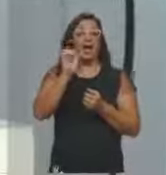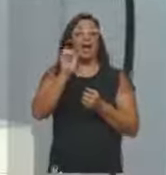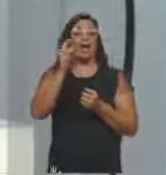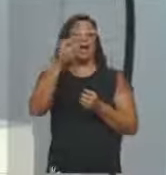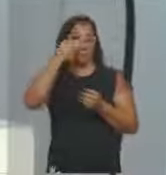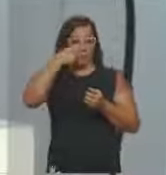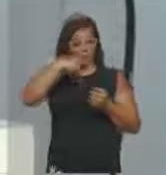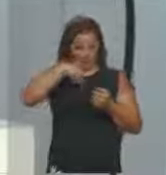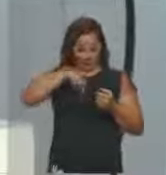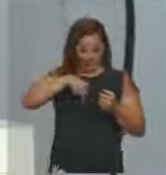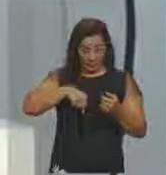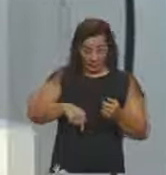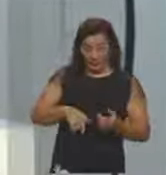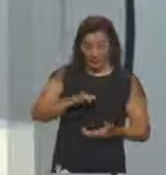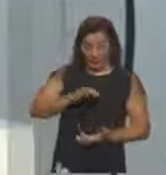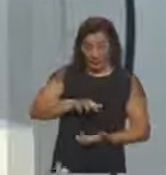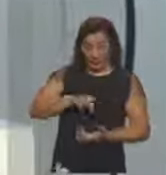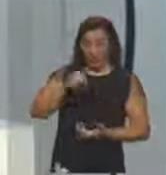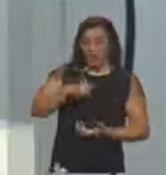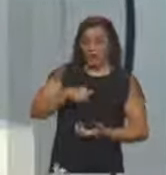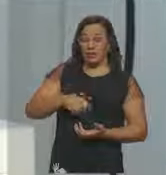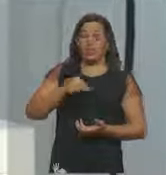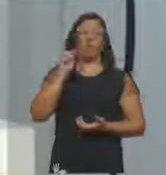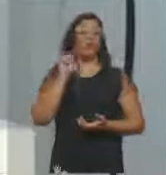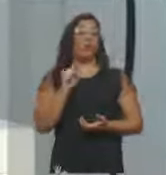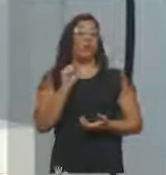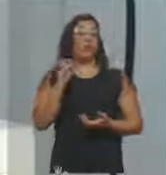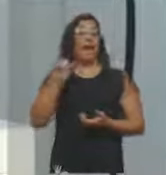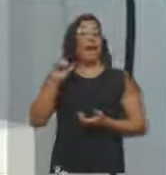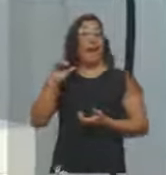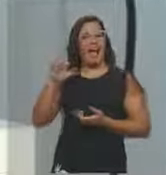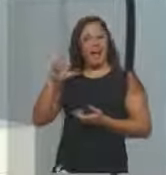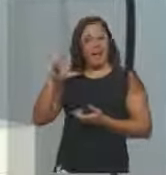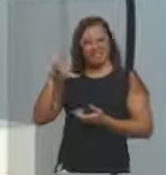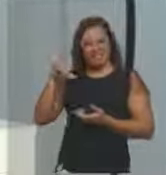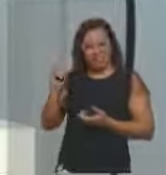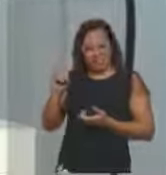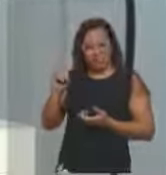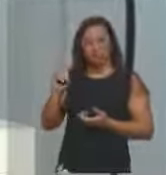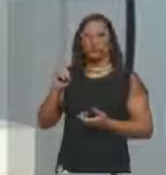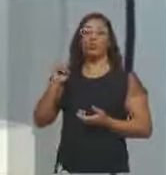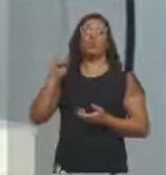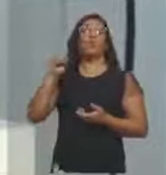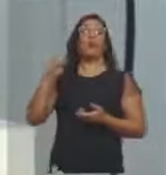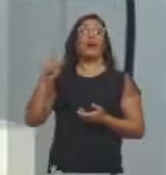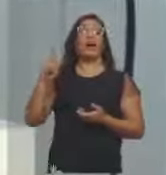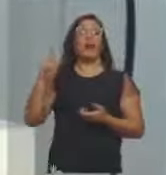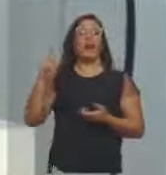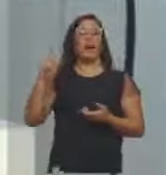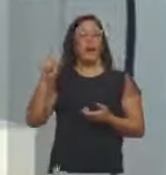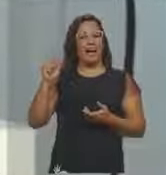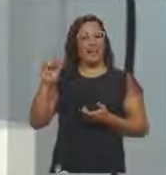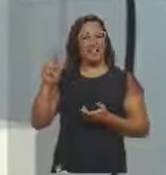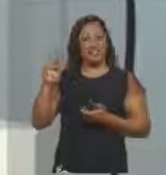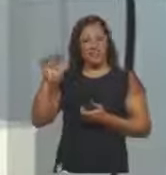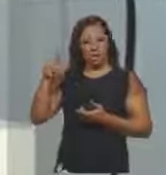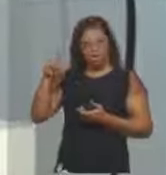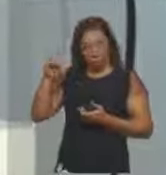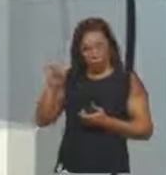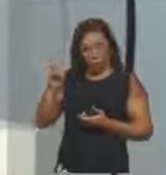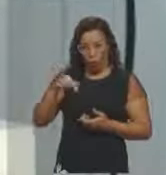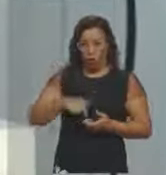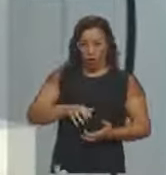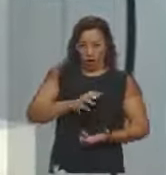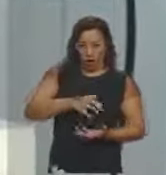decompostas lá no estômago com a ação do ácido clorídrico, do suco gástrico. Então,